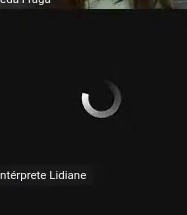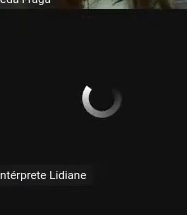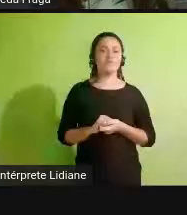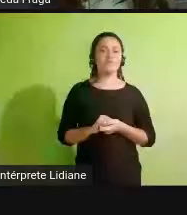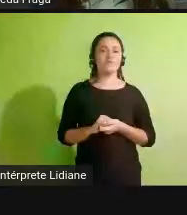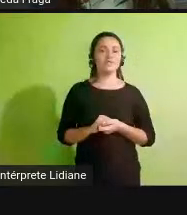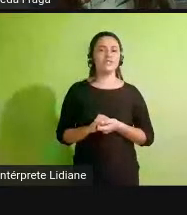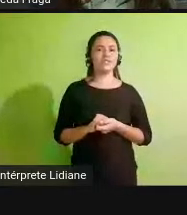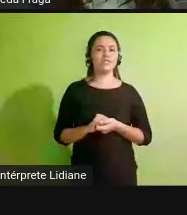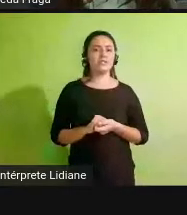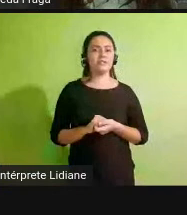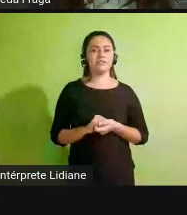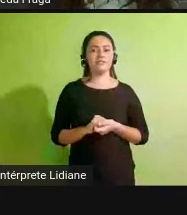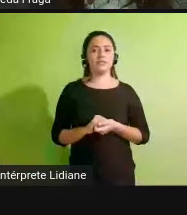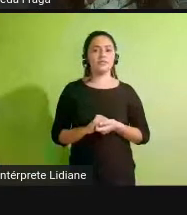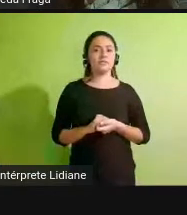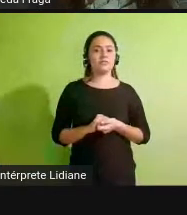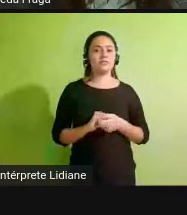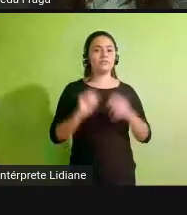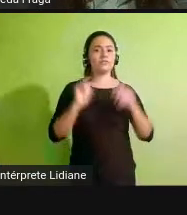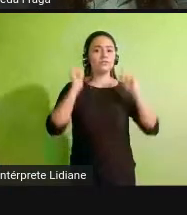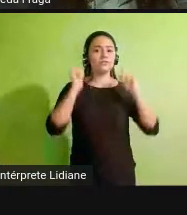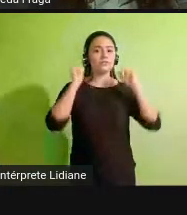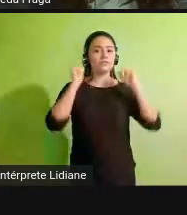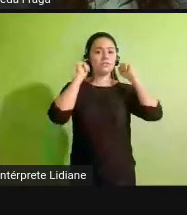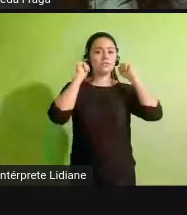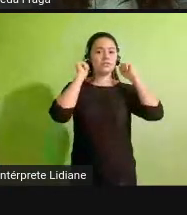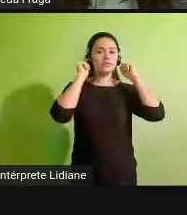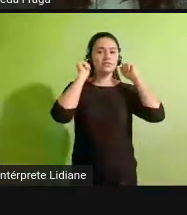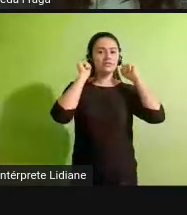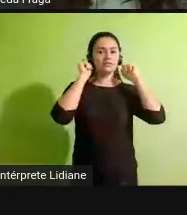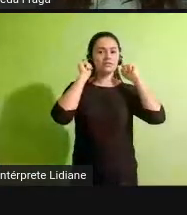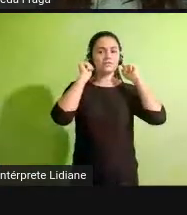zombada pelos colegas que a chamavam de Frida Perna de Pau.